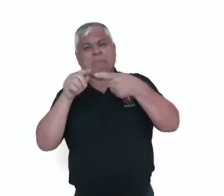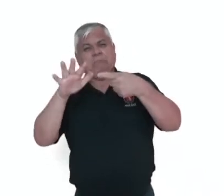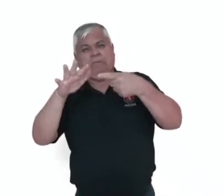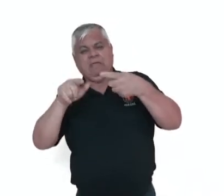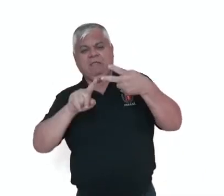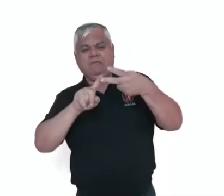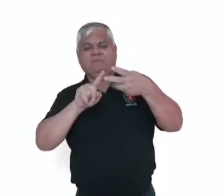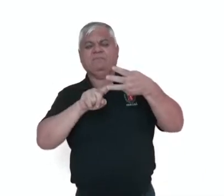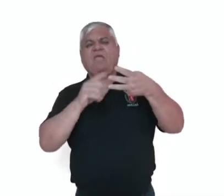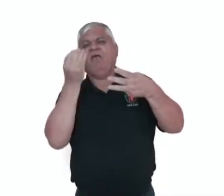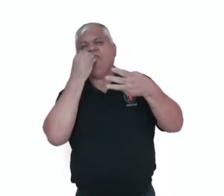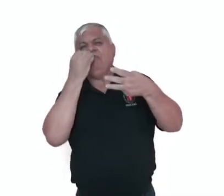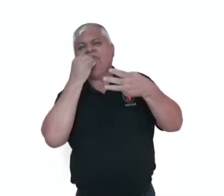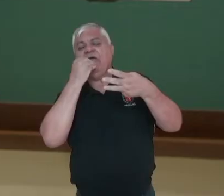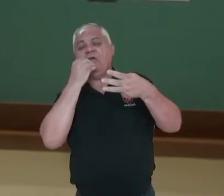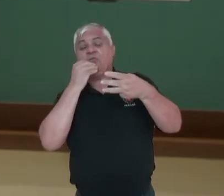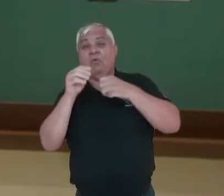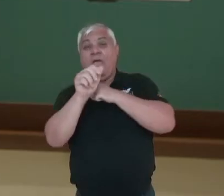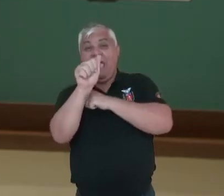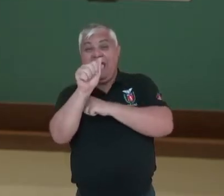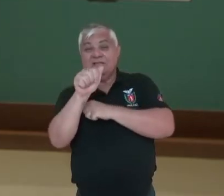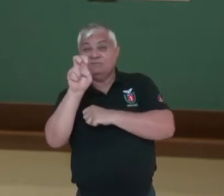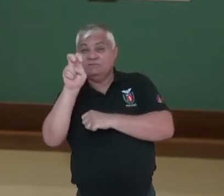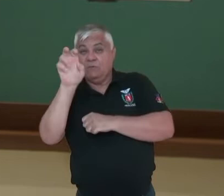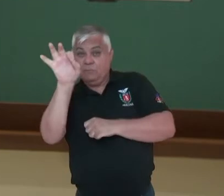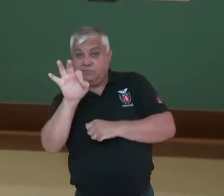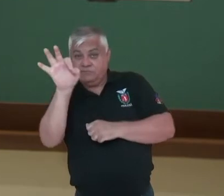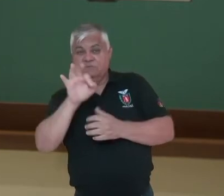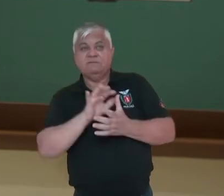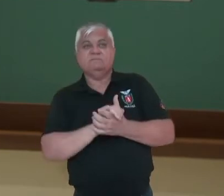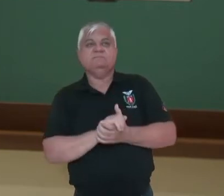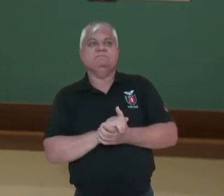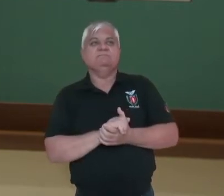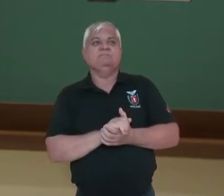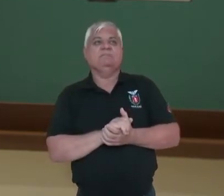ácido fraco se o alfa for menor ou igual a 5%.